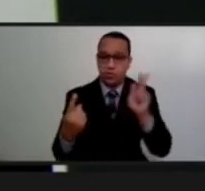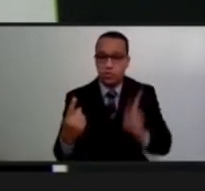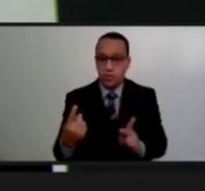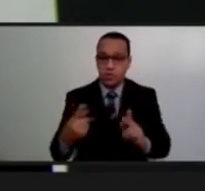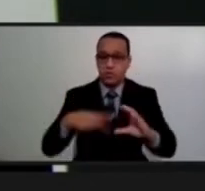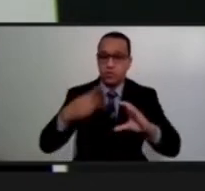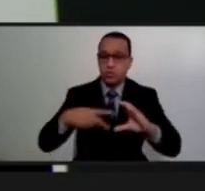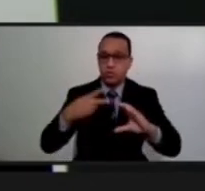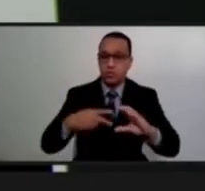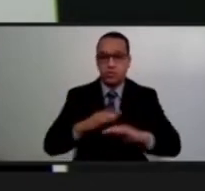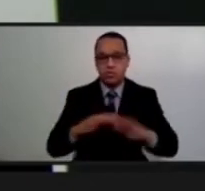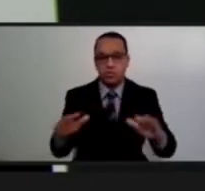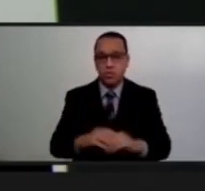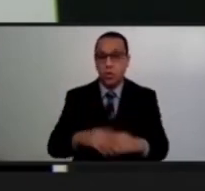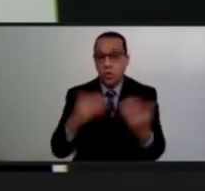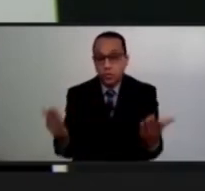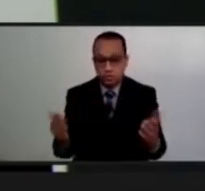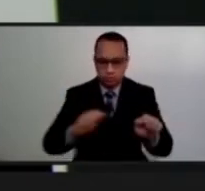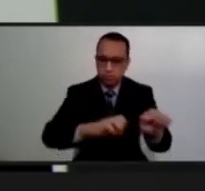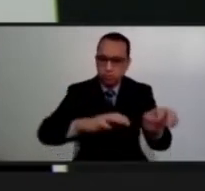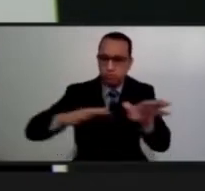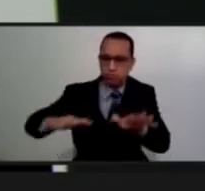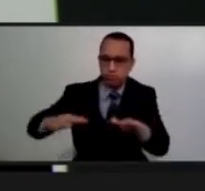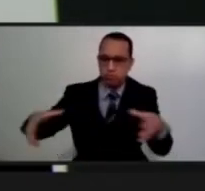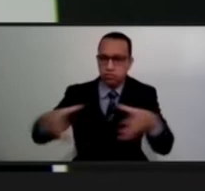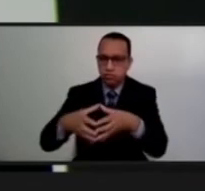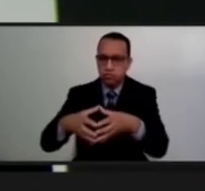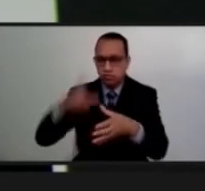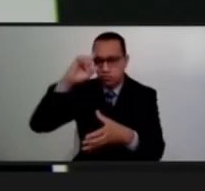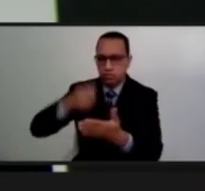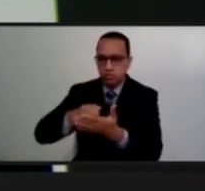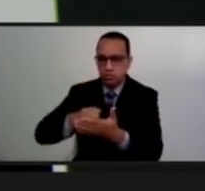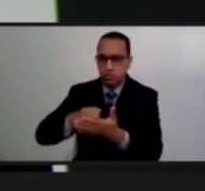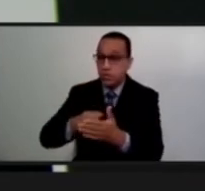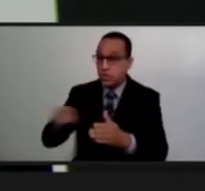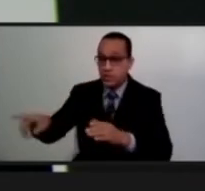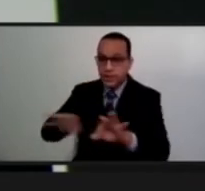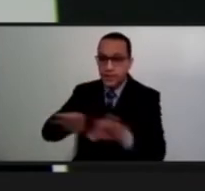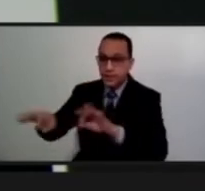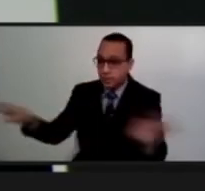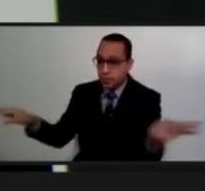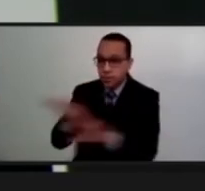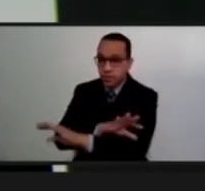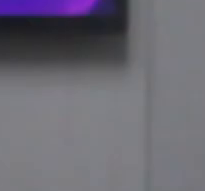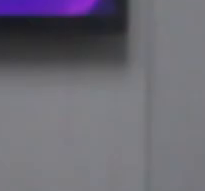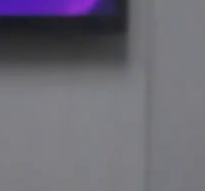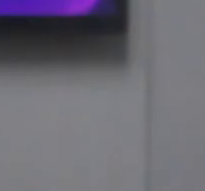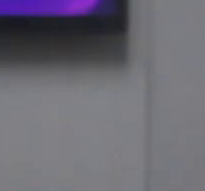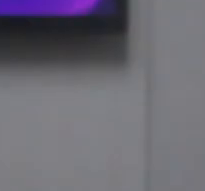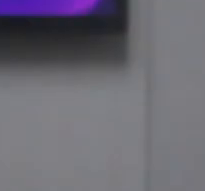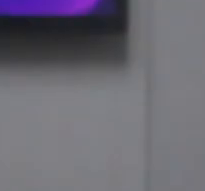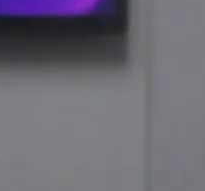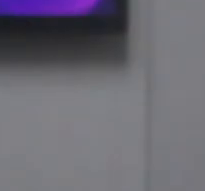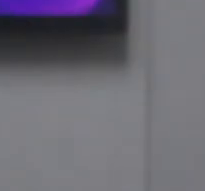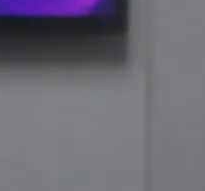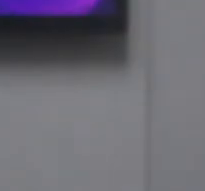agente socioeducativo Alexandre Miyagawa, de 41 anos, no dia 1º de julho deste ano. Segundo o